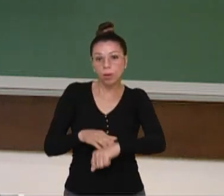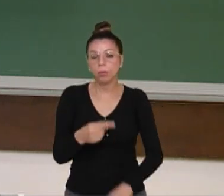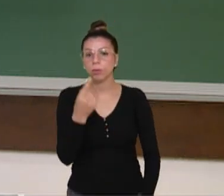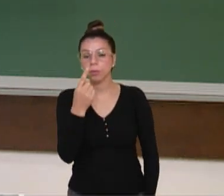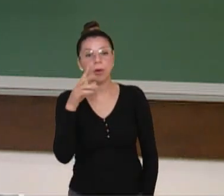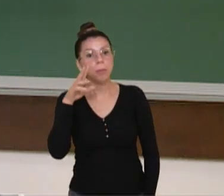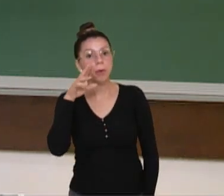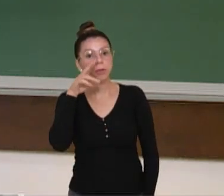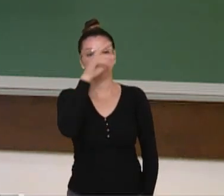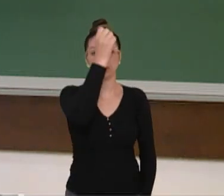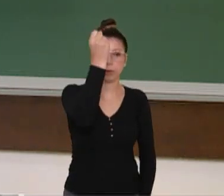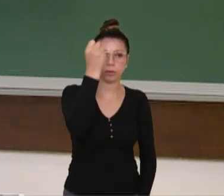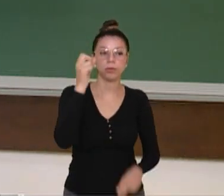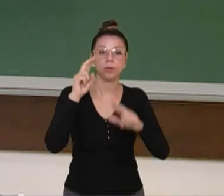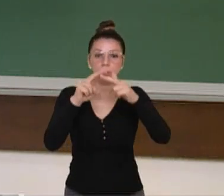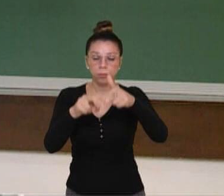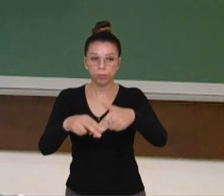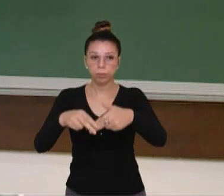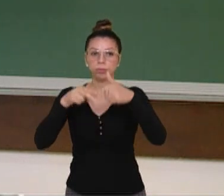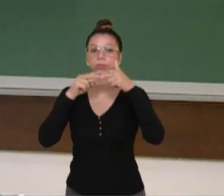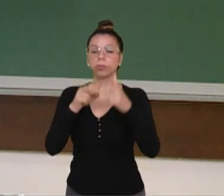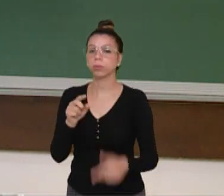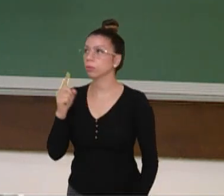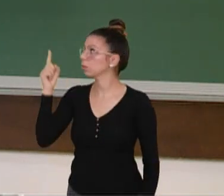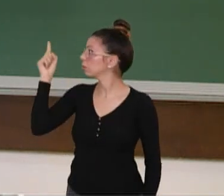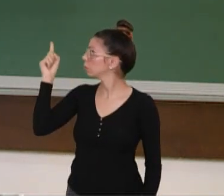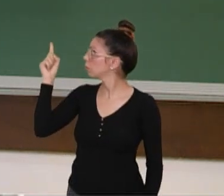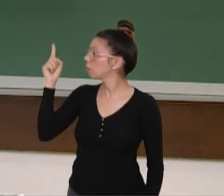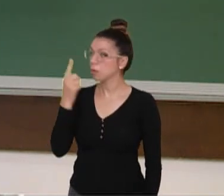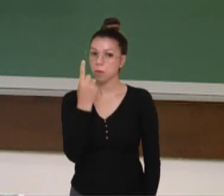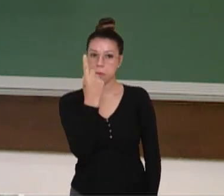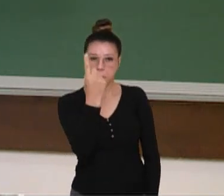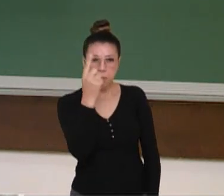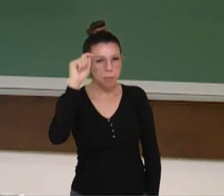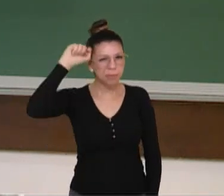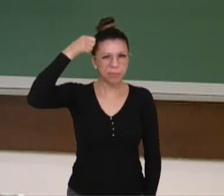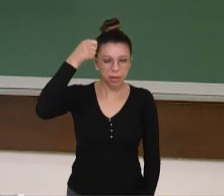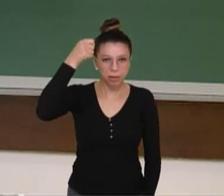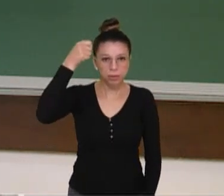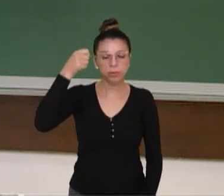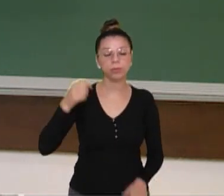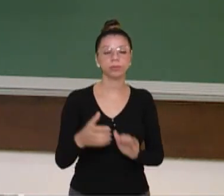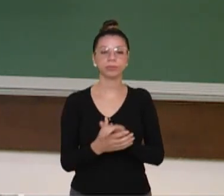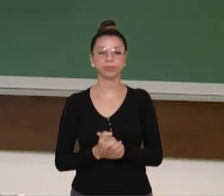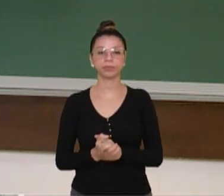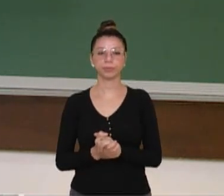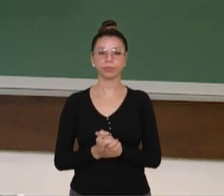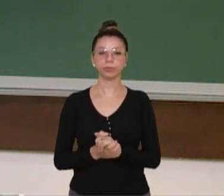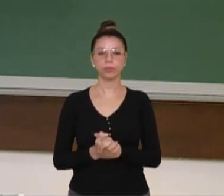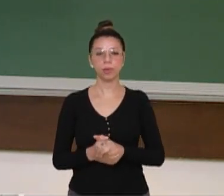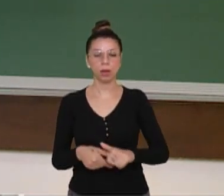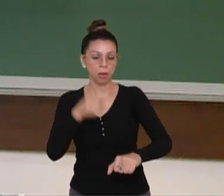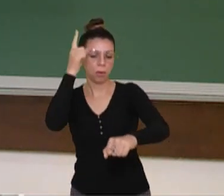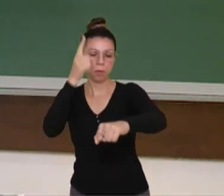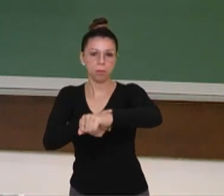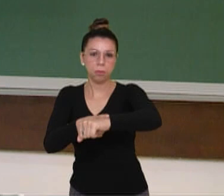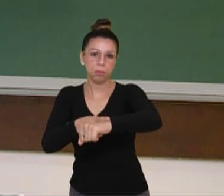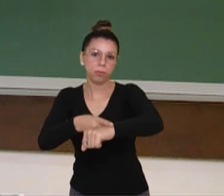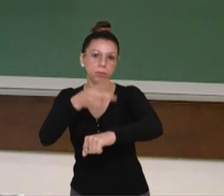mais forte. Por isso que eu pus aqui no slide o 1 em negrito, em destaque. Então é assim, ó.